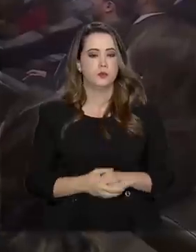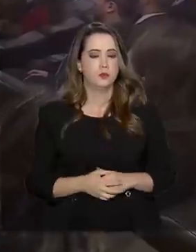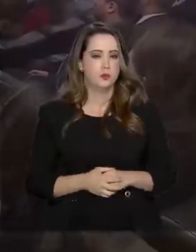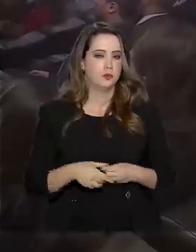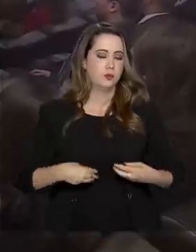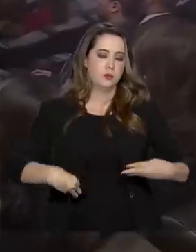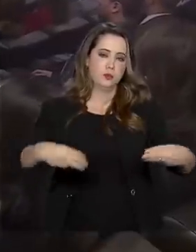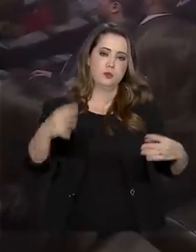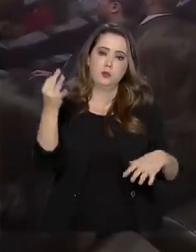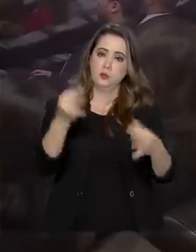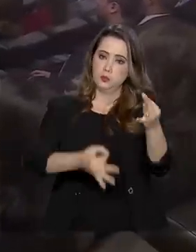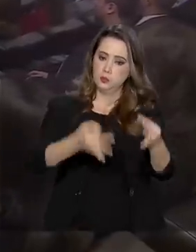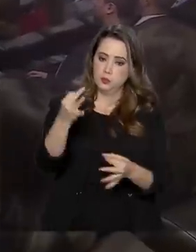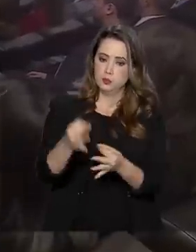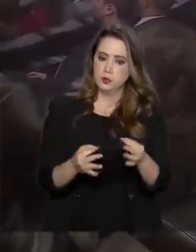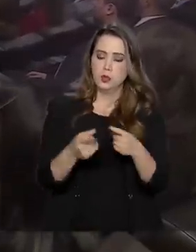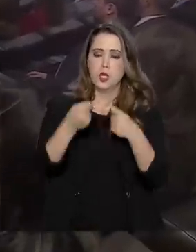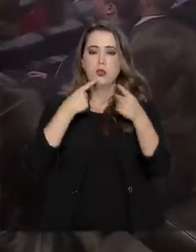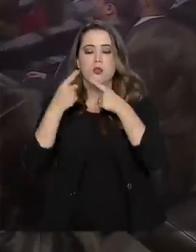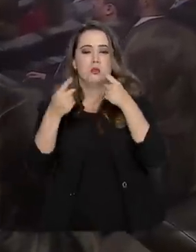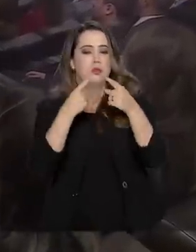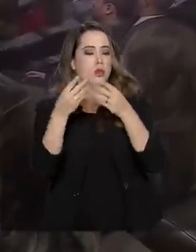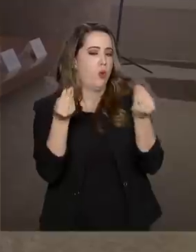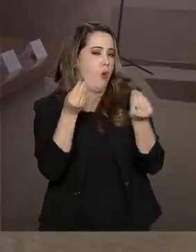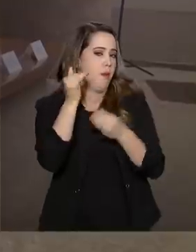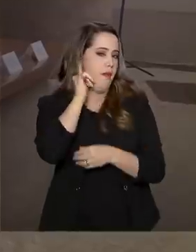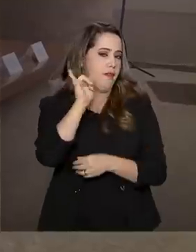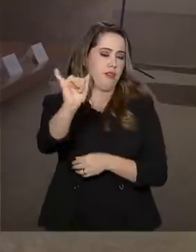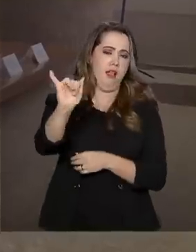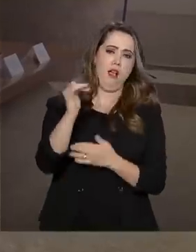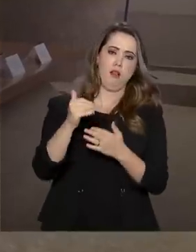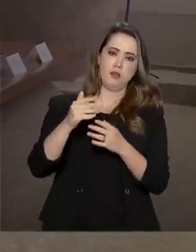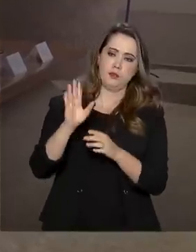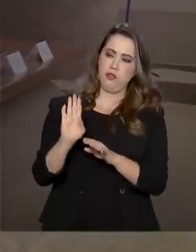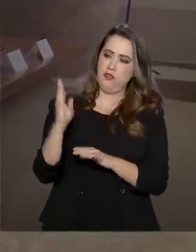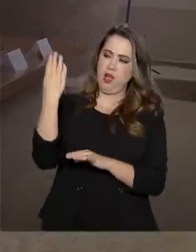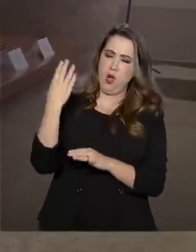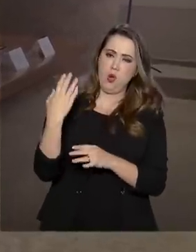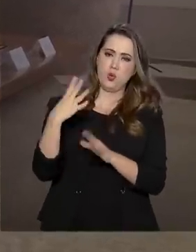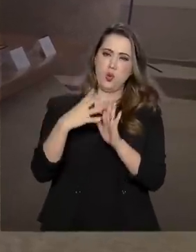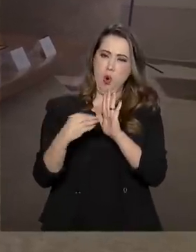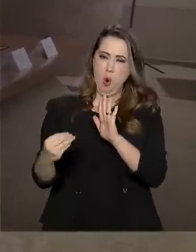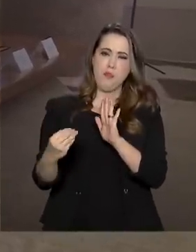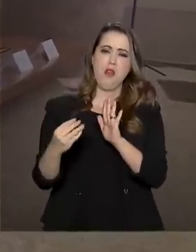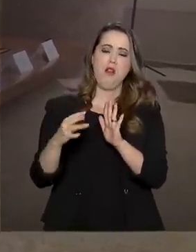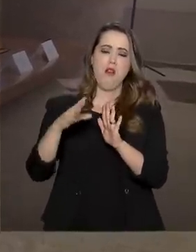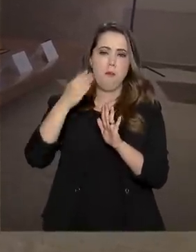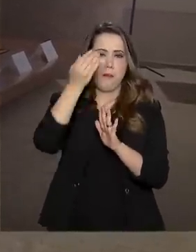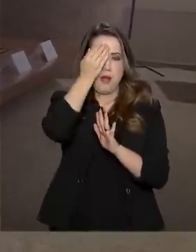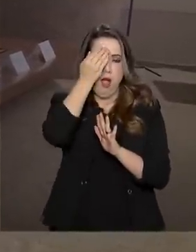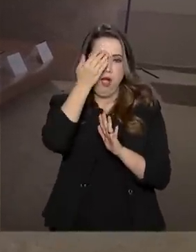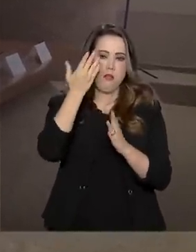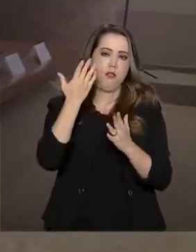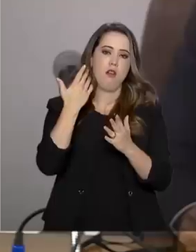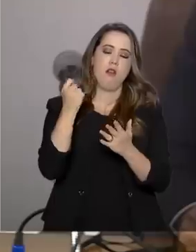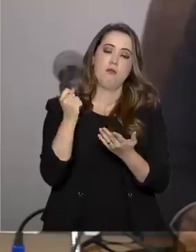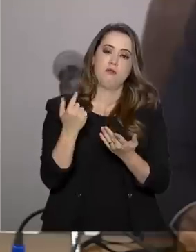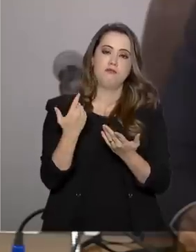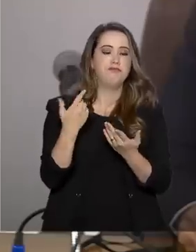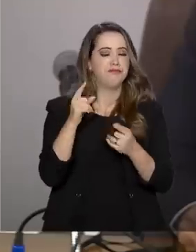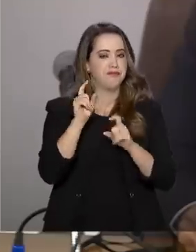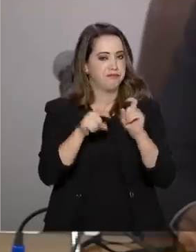No Ministério da Justiça, um encontro discutiu formas de combate à falsificação, ao contrabando e à pirataria digital.